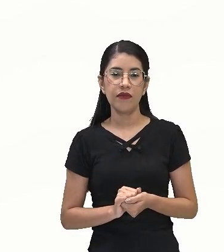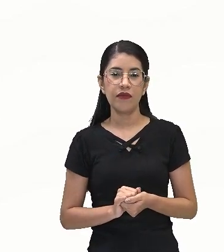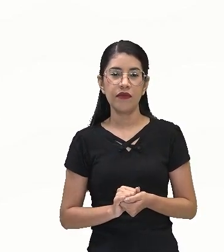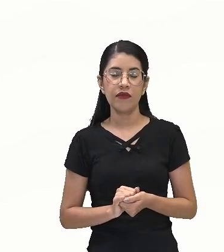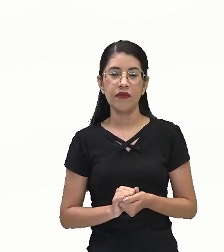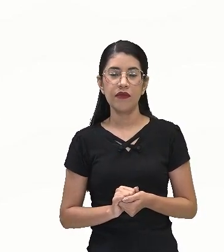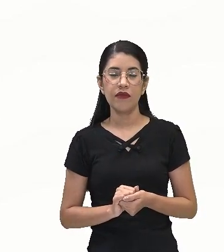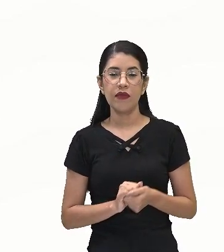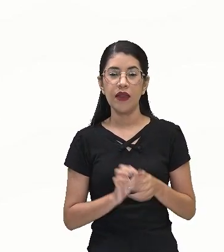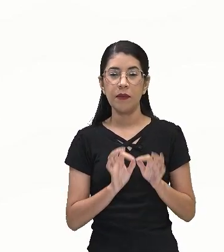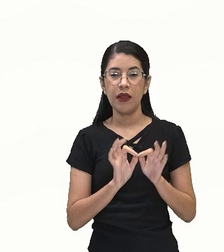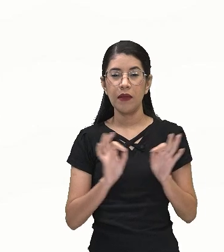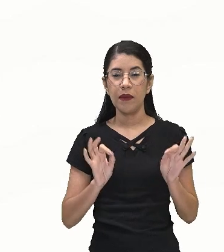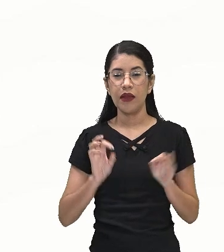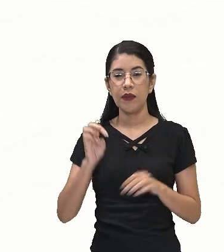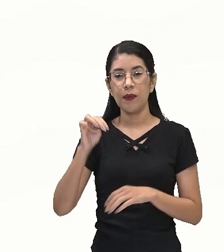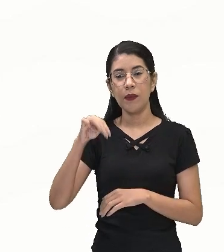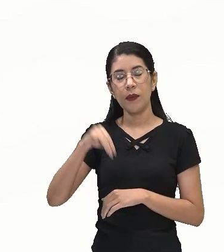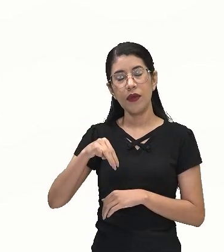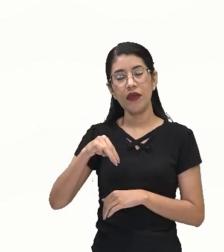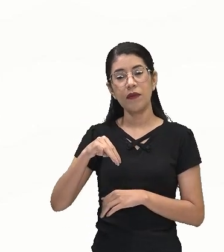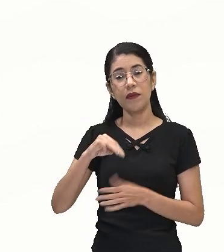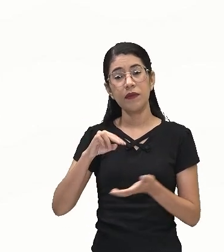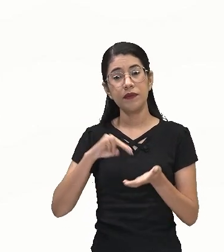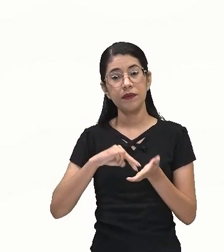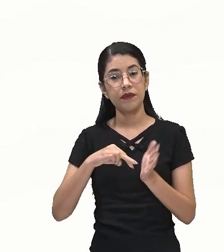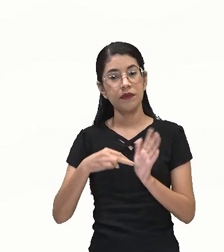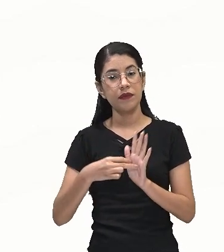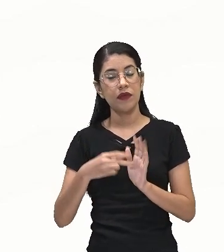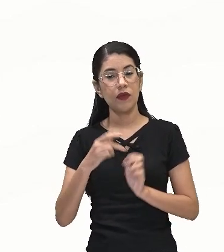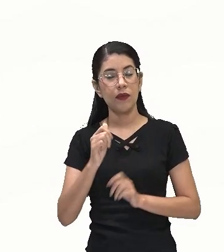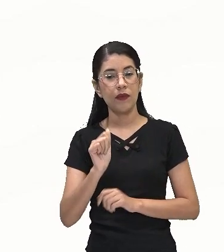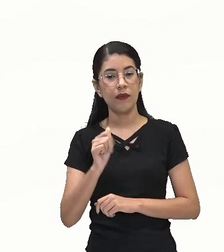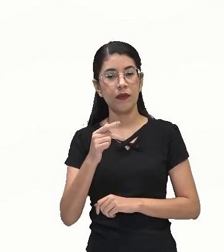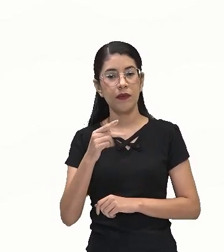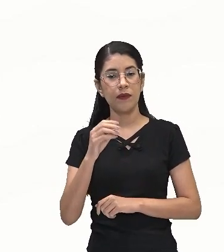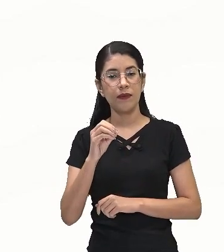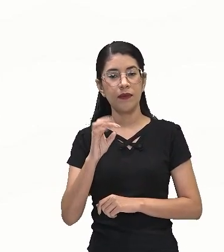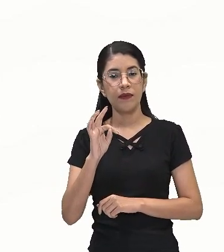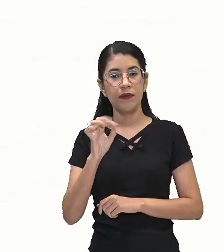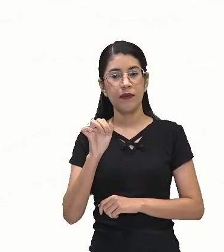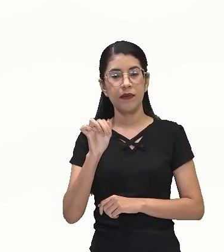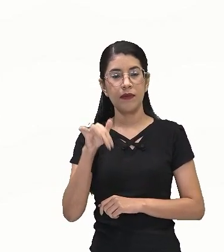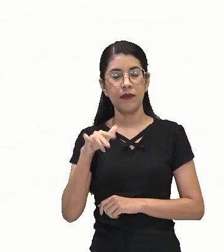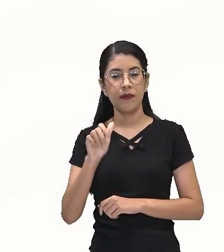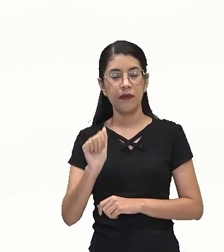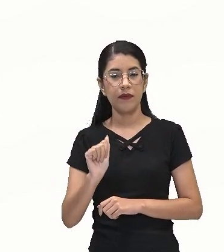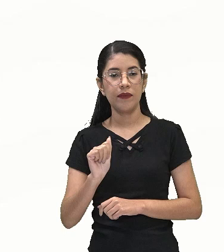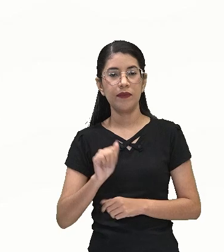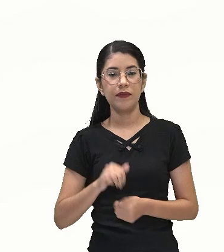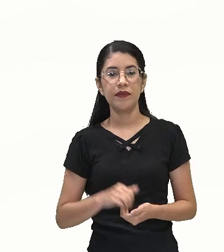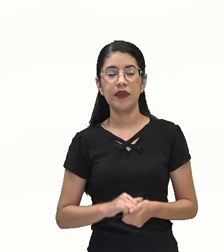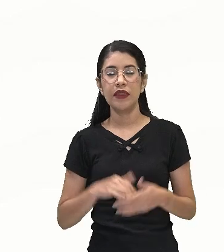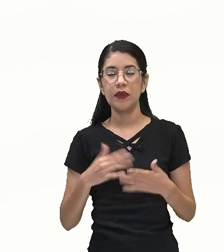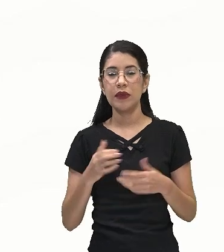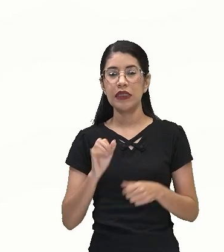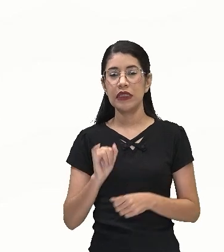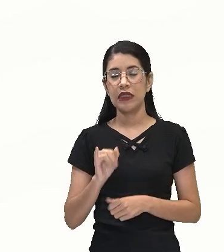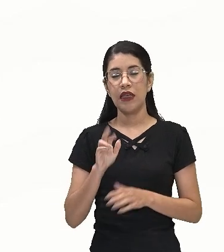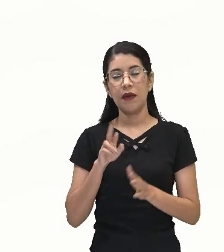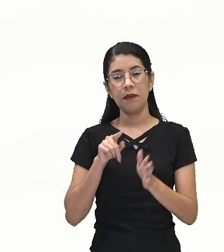pela medida M, que é o nosso apótema. Ok? Então, se a questão